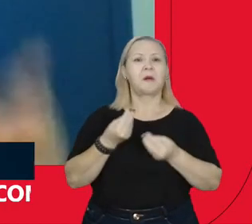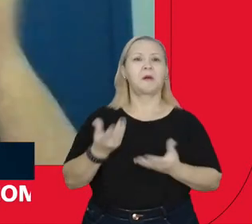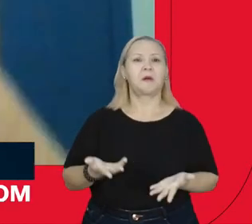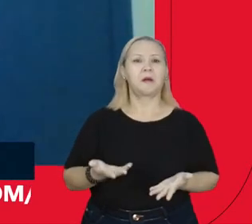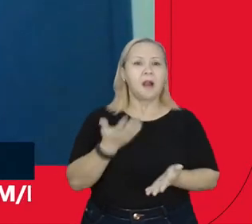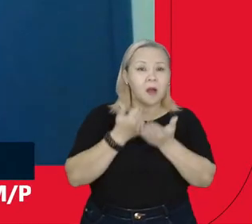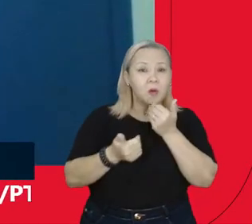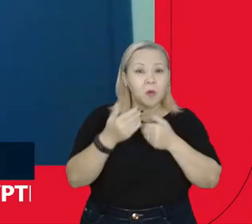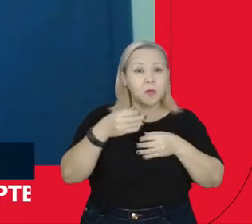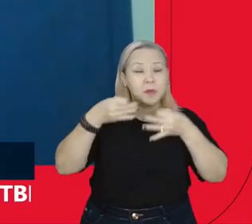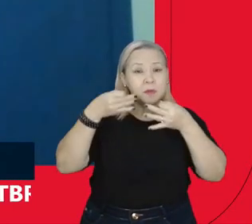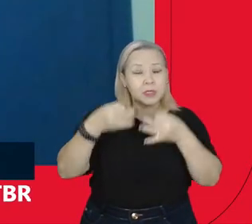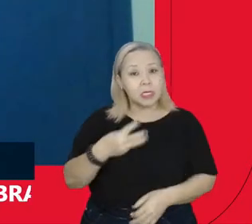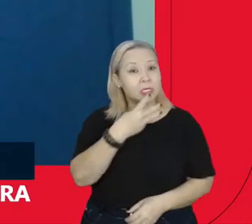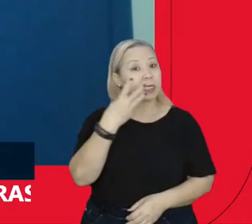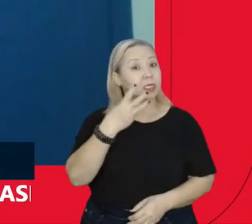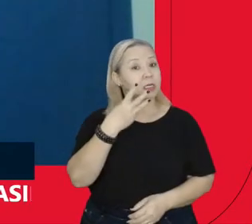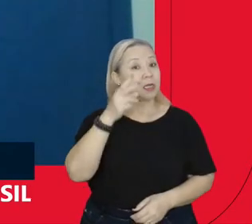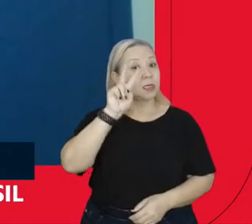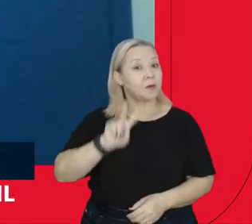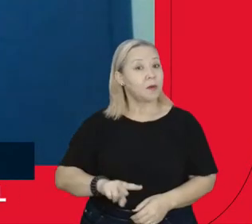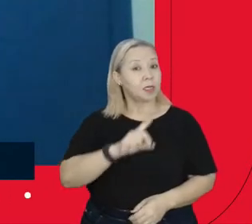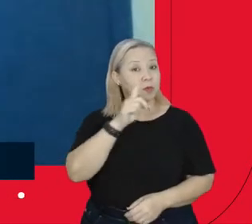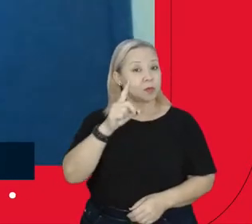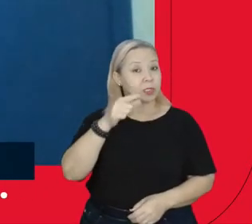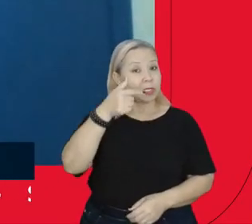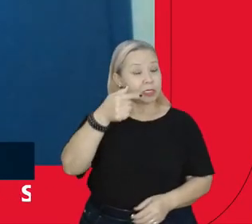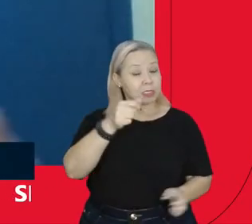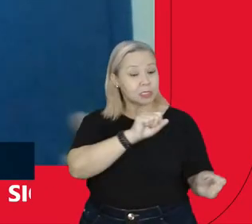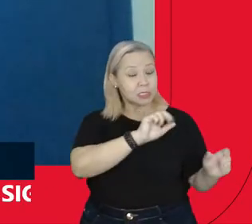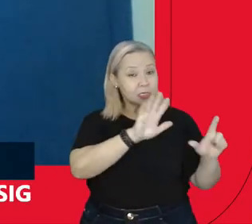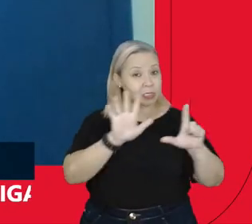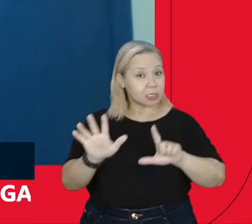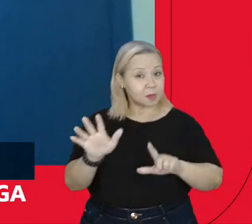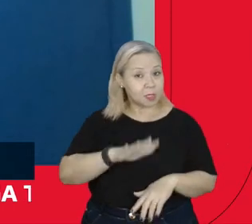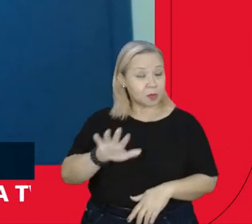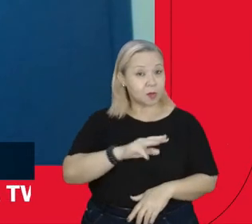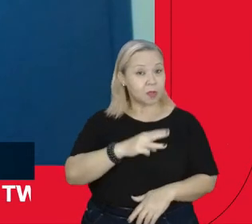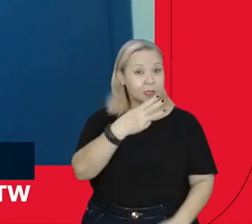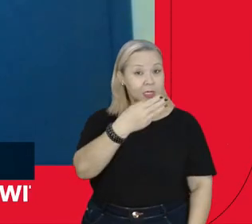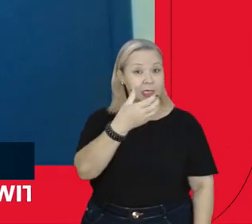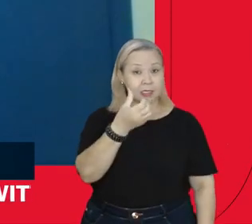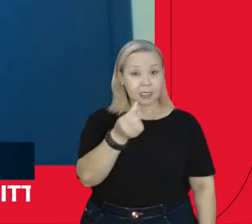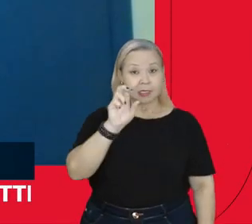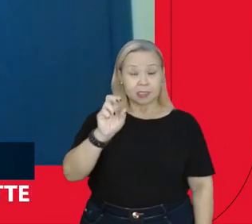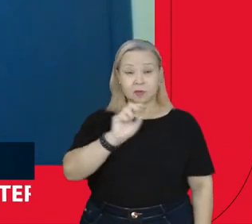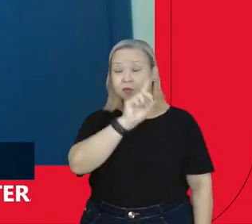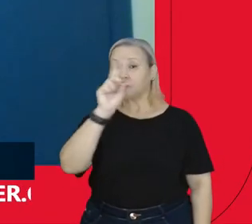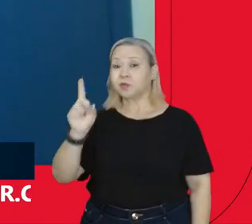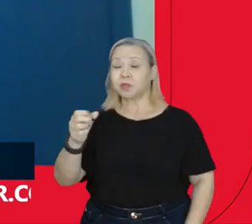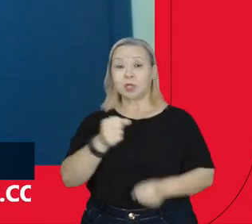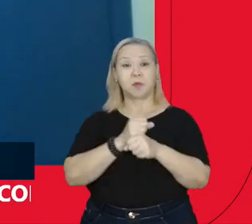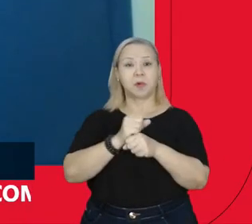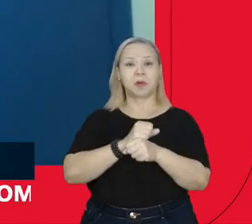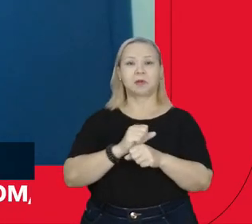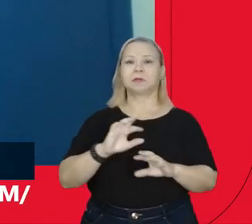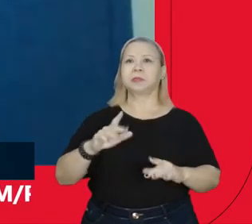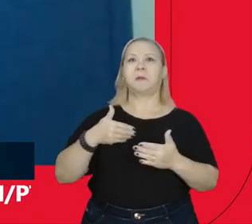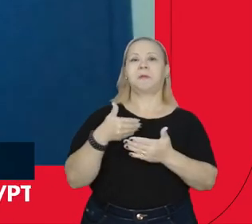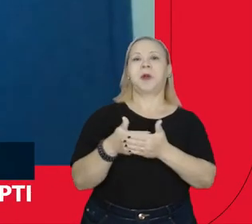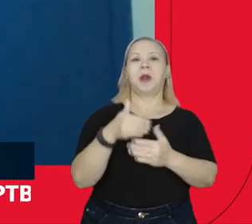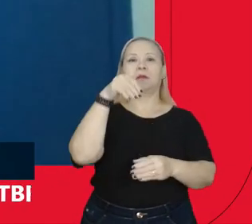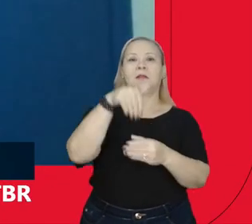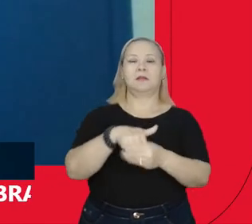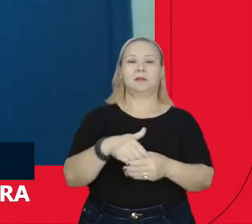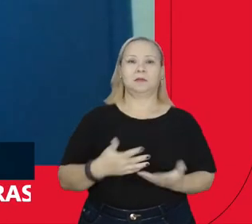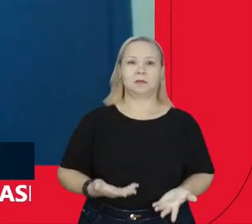comida, tem que ser 3 vezes por dia. 7 dias por semana, 365 dias por ano, não é na véspera da eleição. A